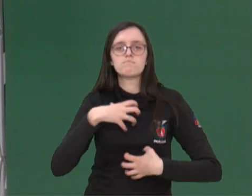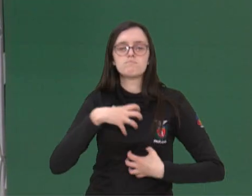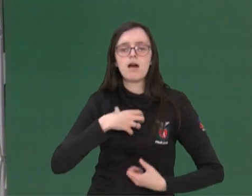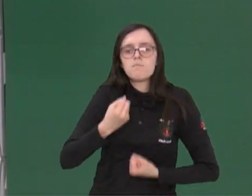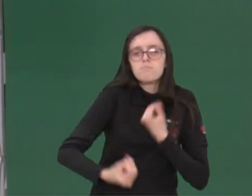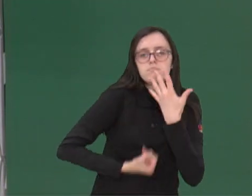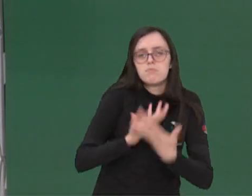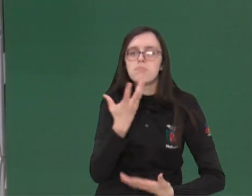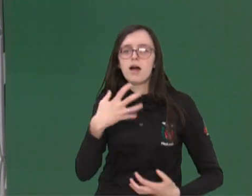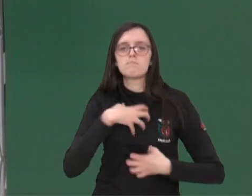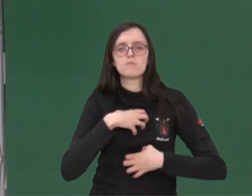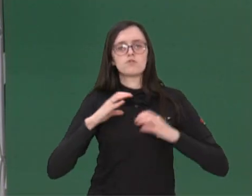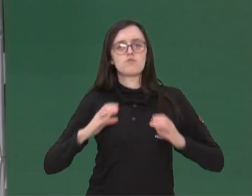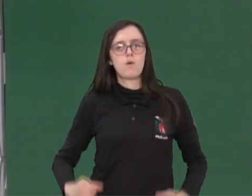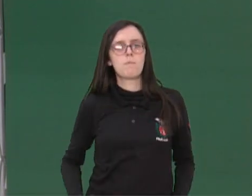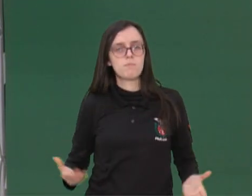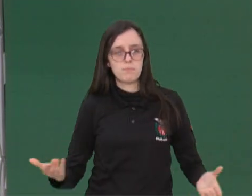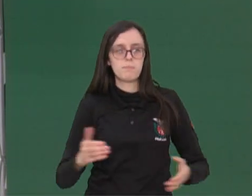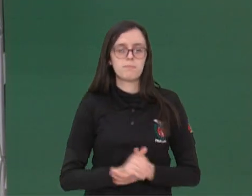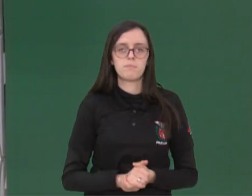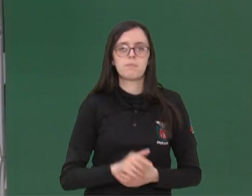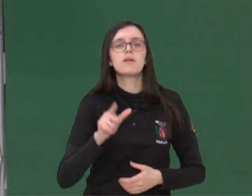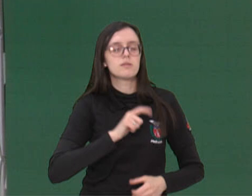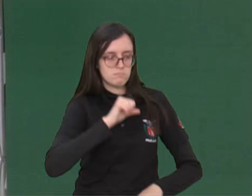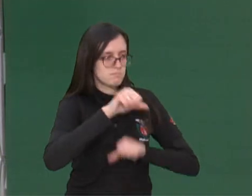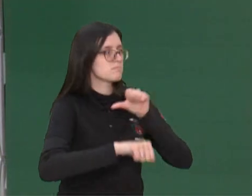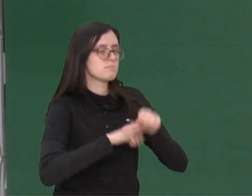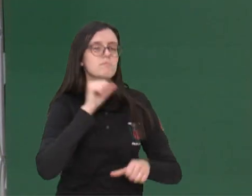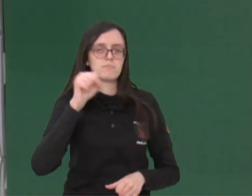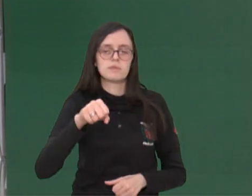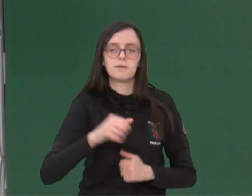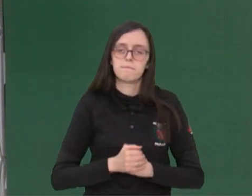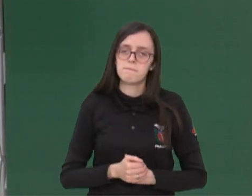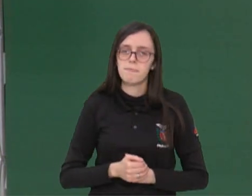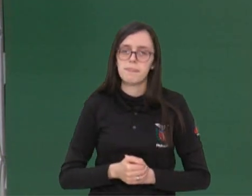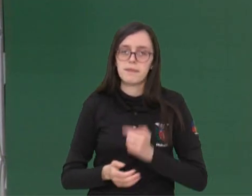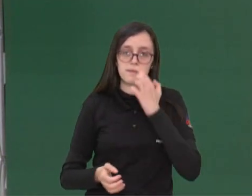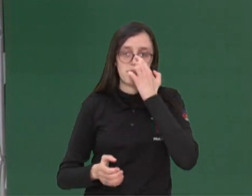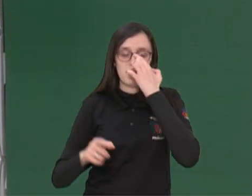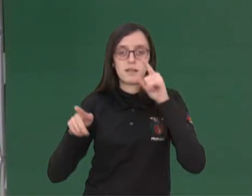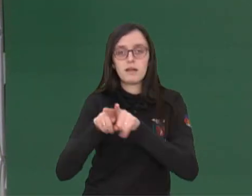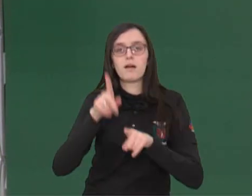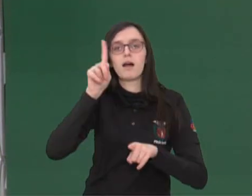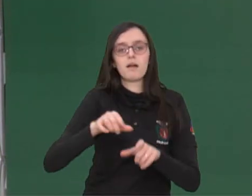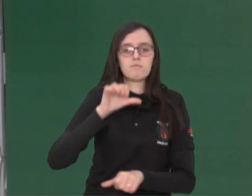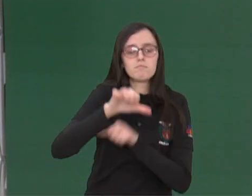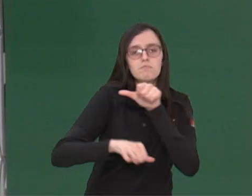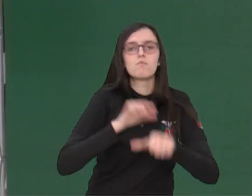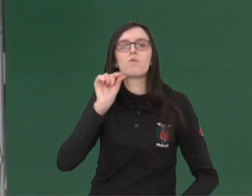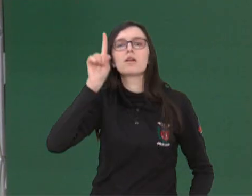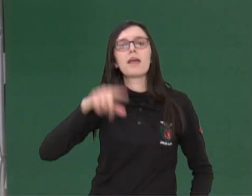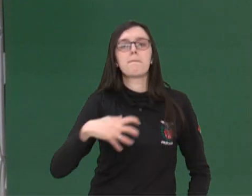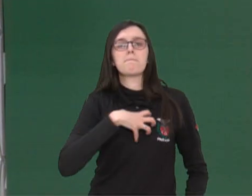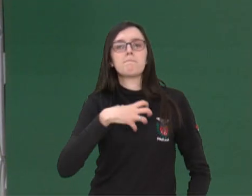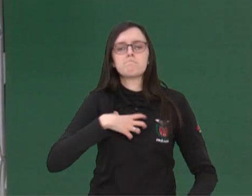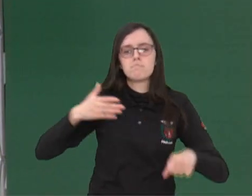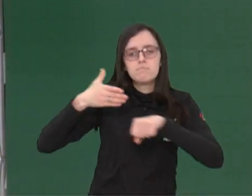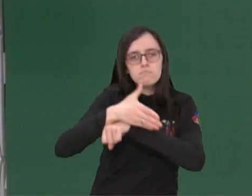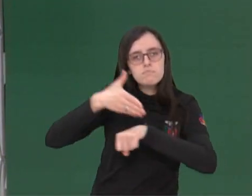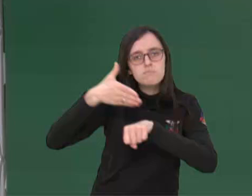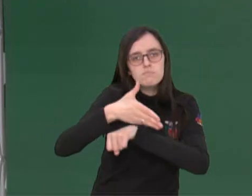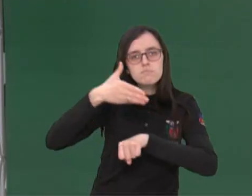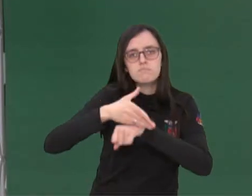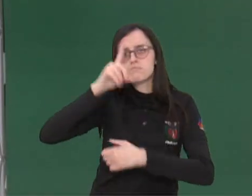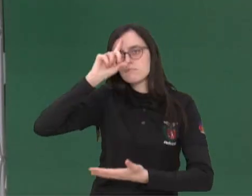no modo de se comportar. Houve transformações. Ainda, houve modificações no modo de participar